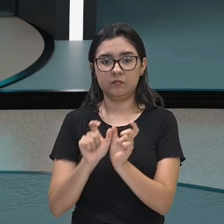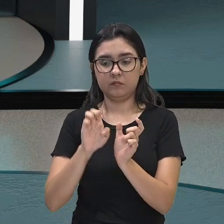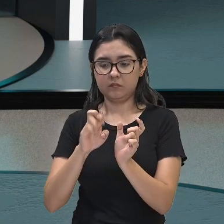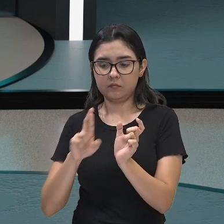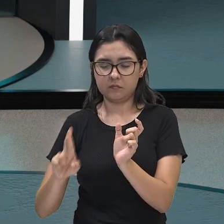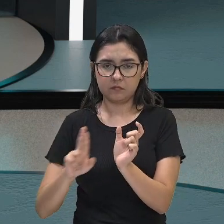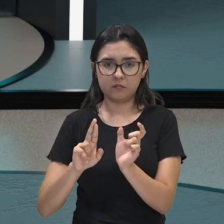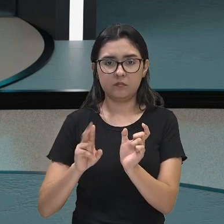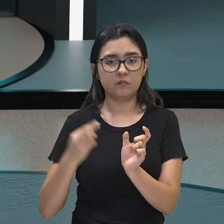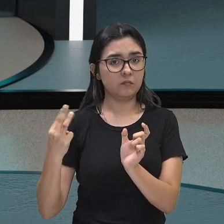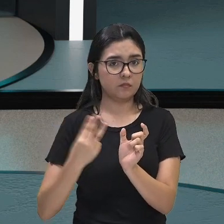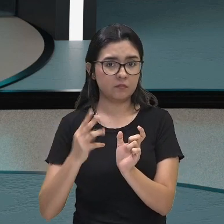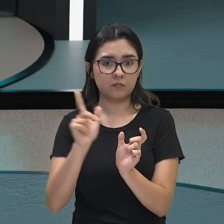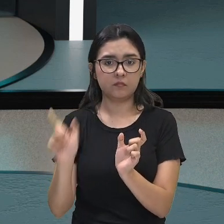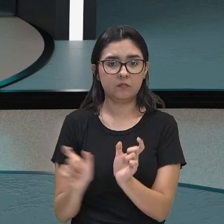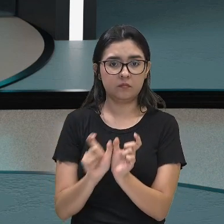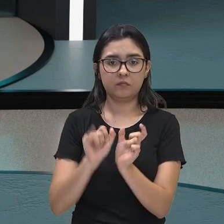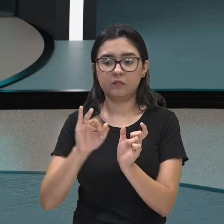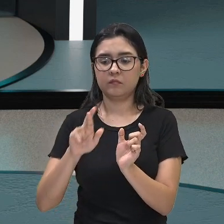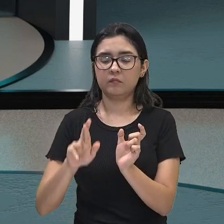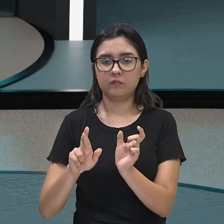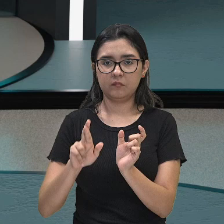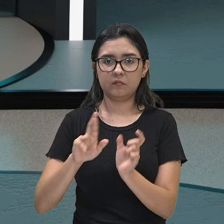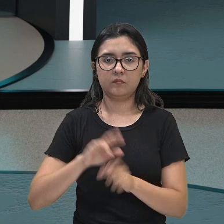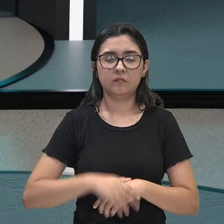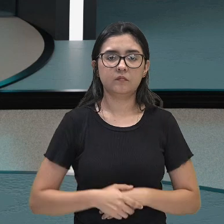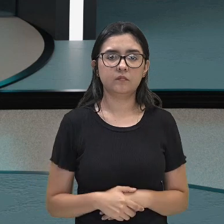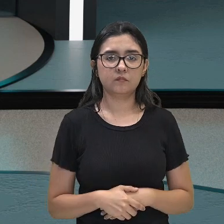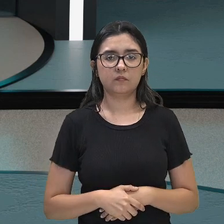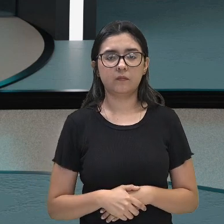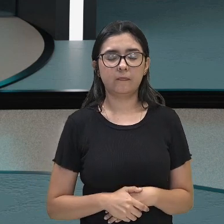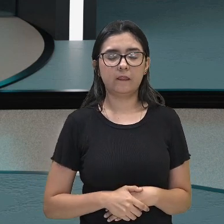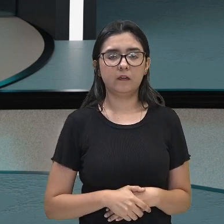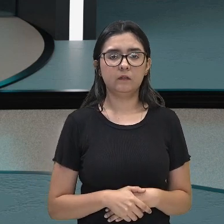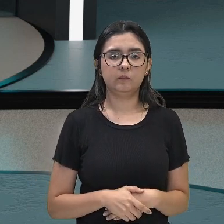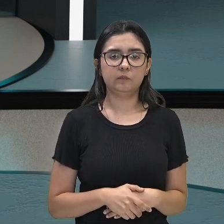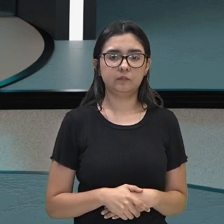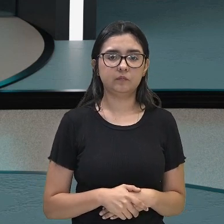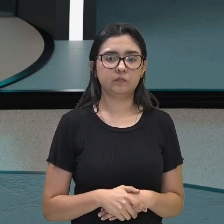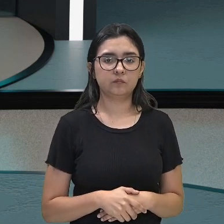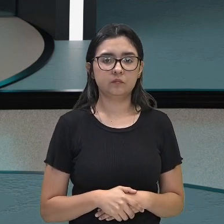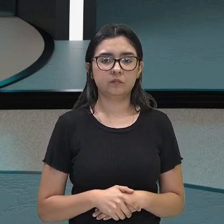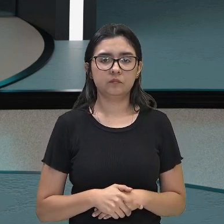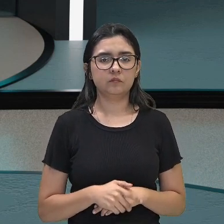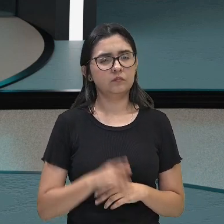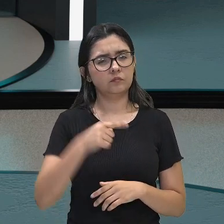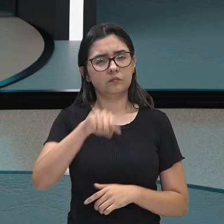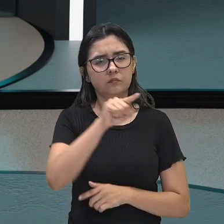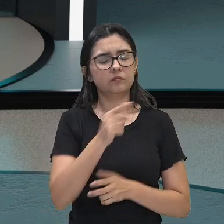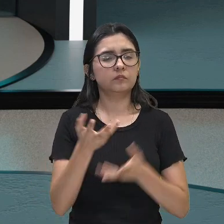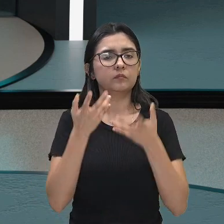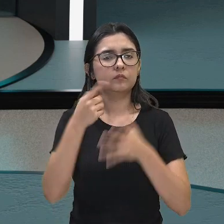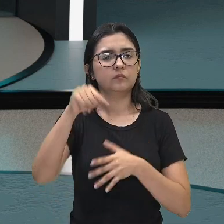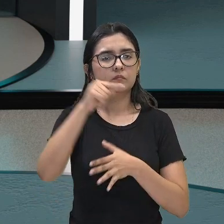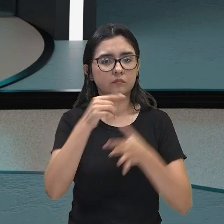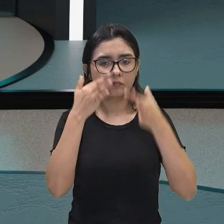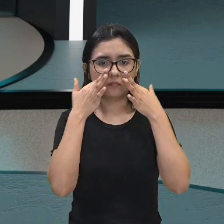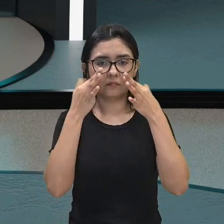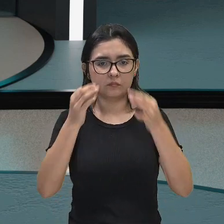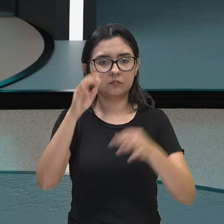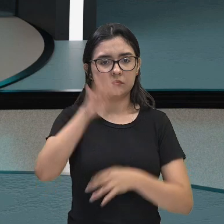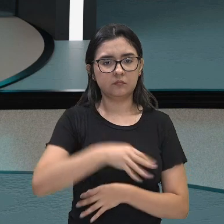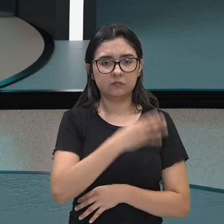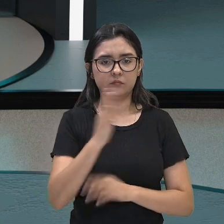verbos terminados em AR, e os de terceira, verbos terminados em IR. O que eu quero que vocês observem aqui no nosso